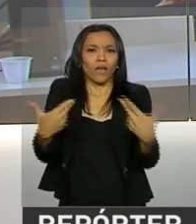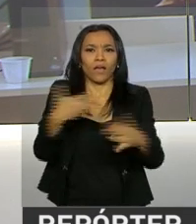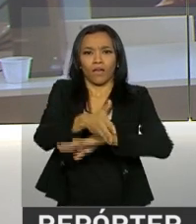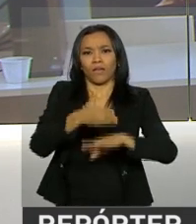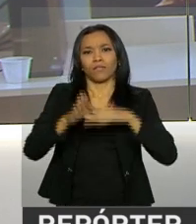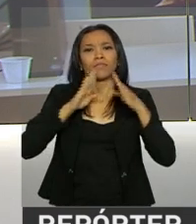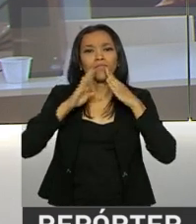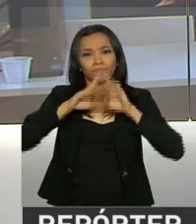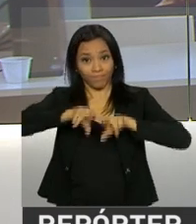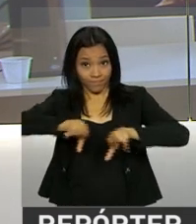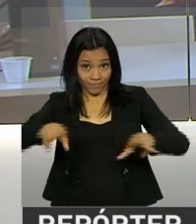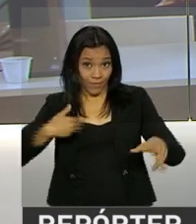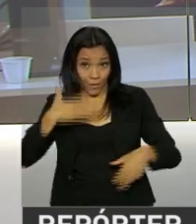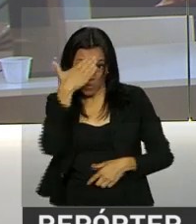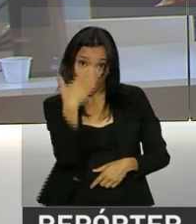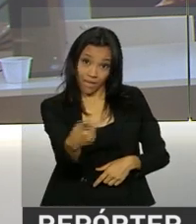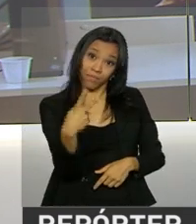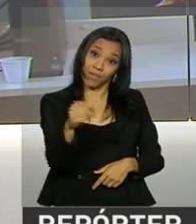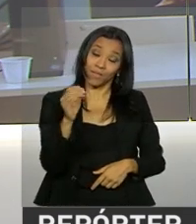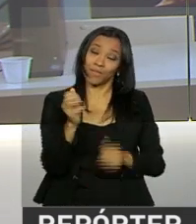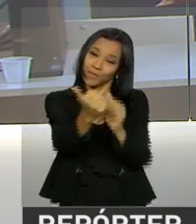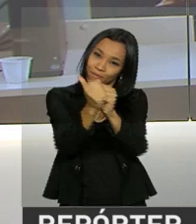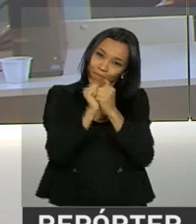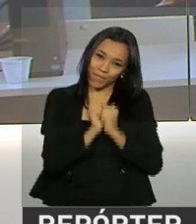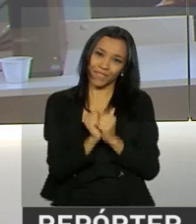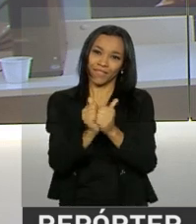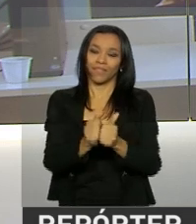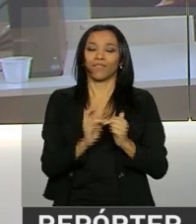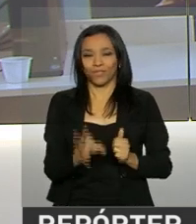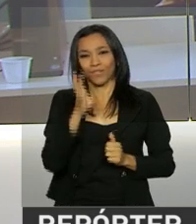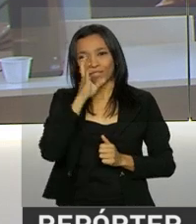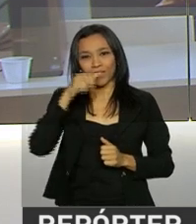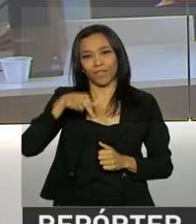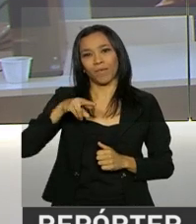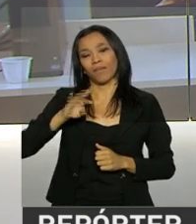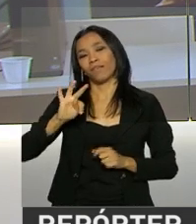em nossas redes sociais. Obrigada pela sua companhia e continue